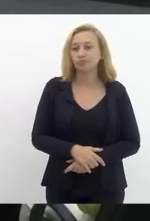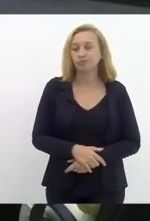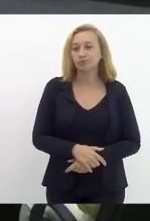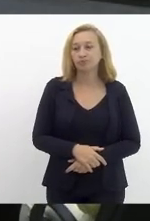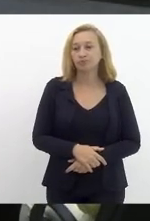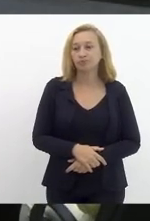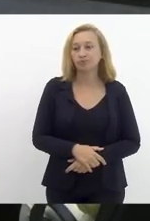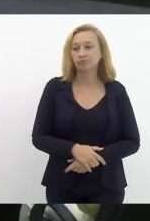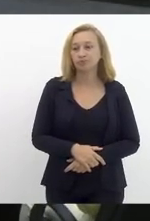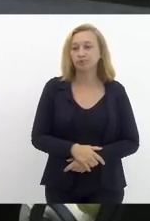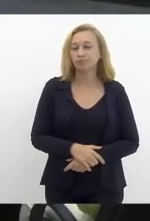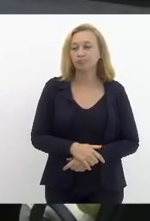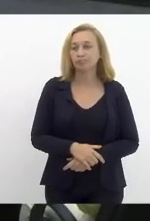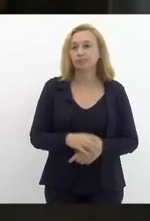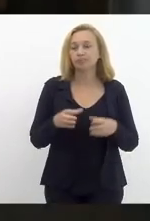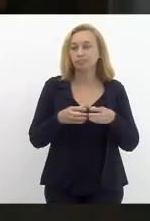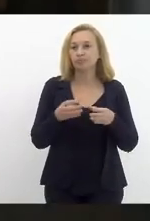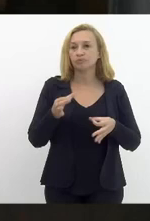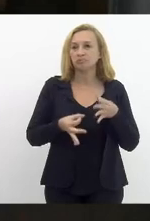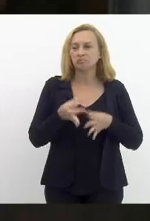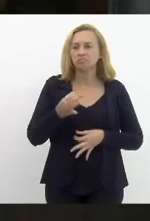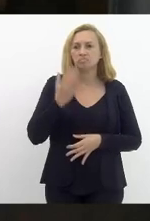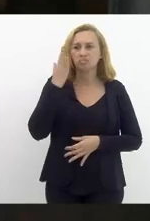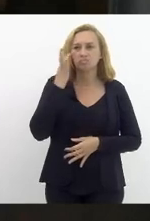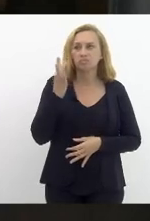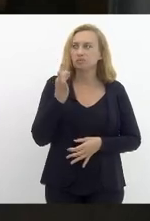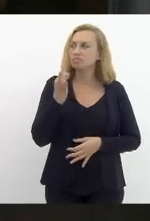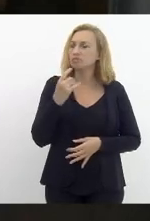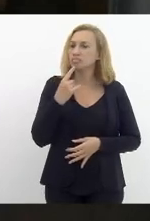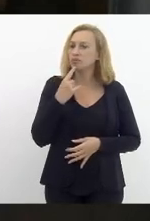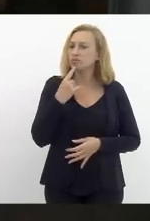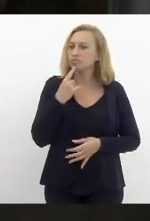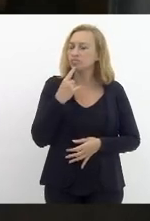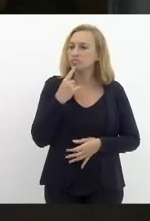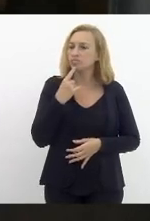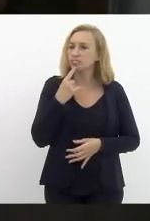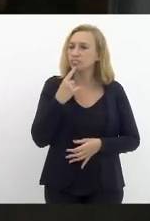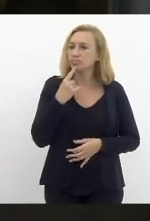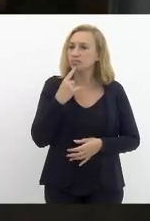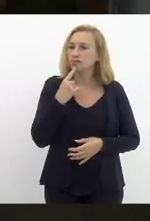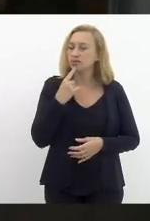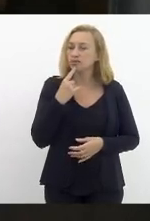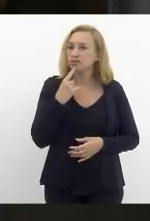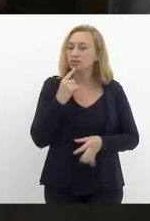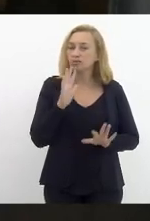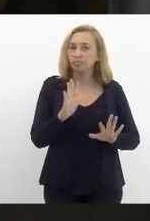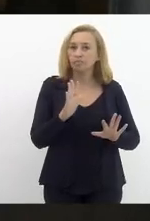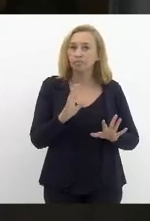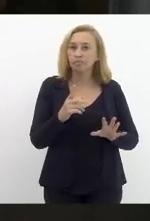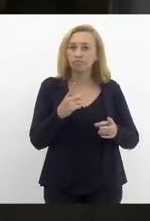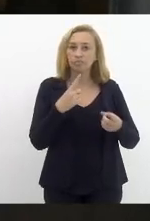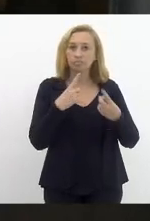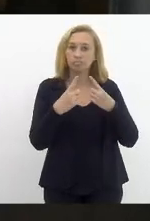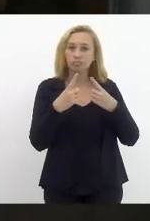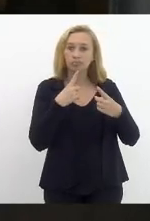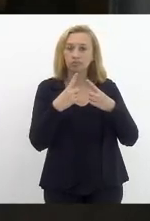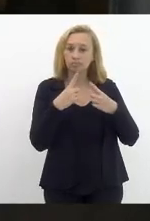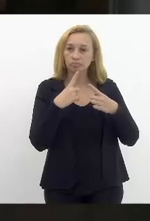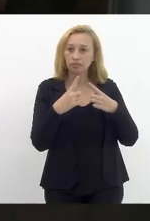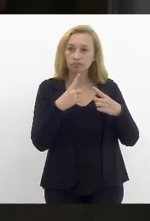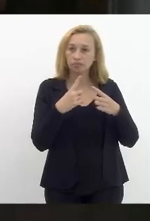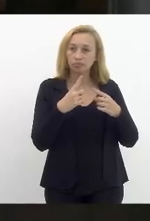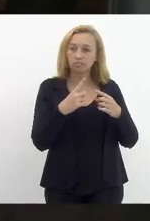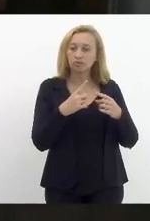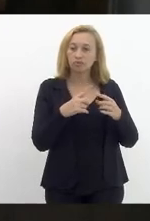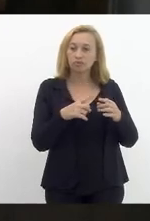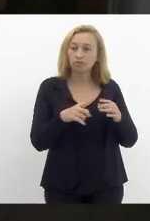na Comissão de Constituição e Justiça, vocês que estudam muito isso, nós debatemos forma, não estou debatendo mérito. O que eu estou